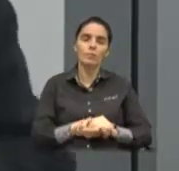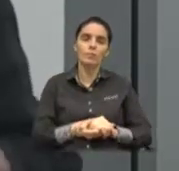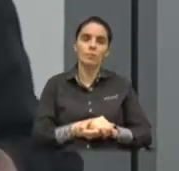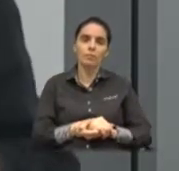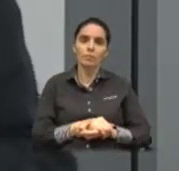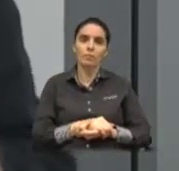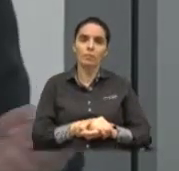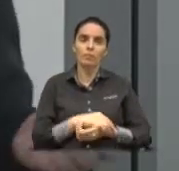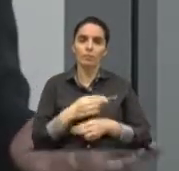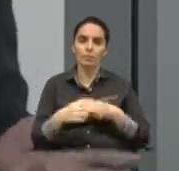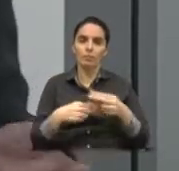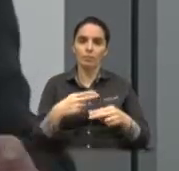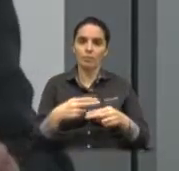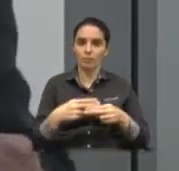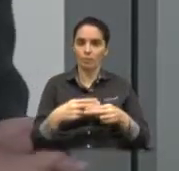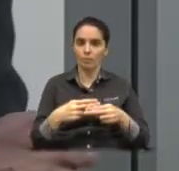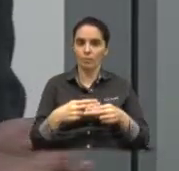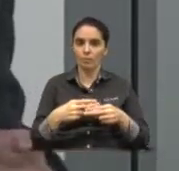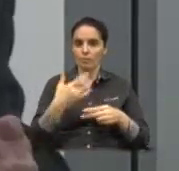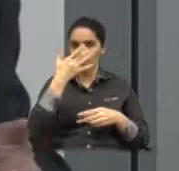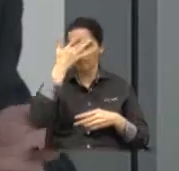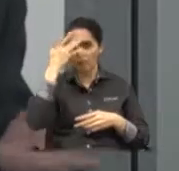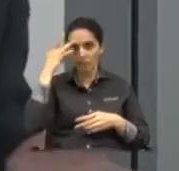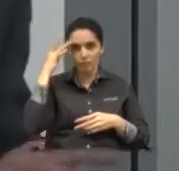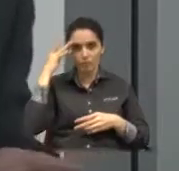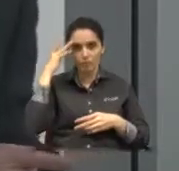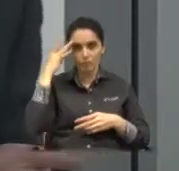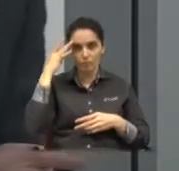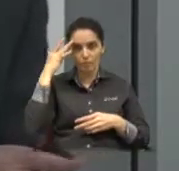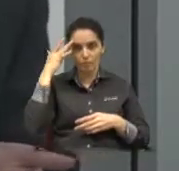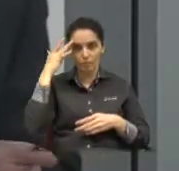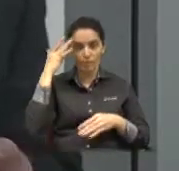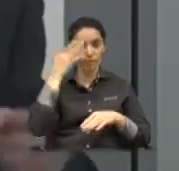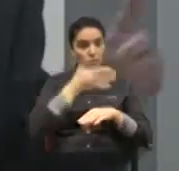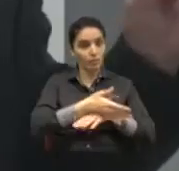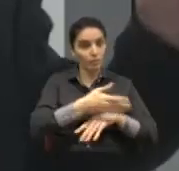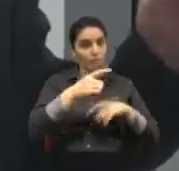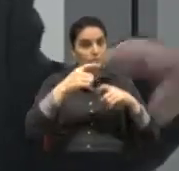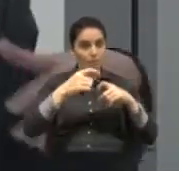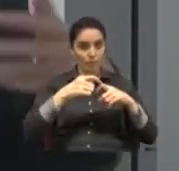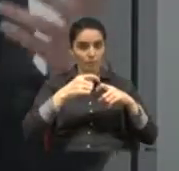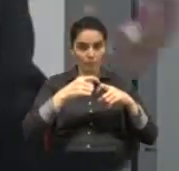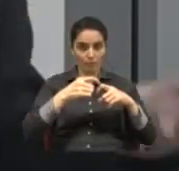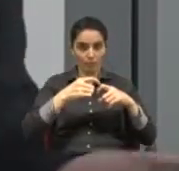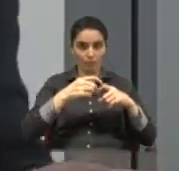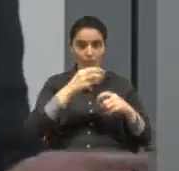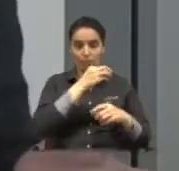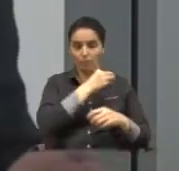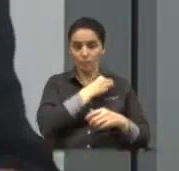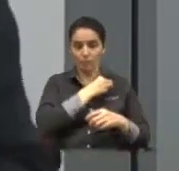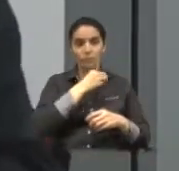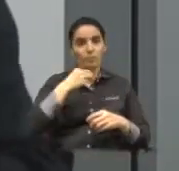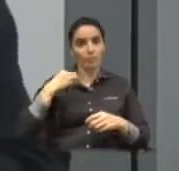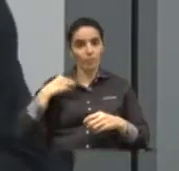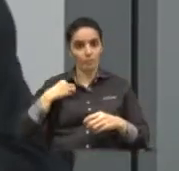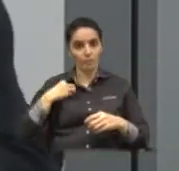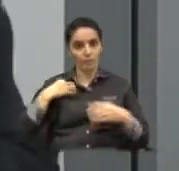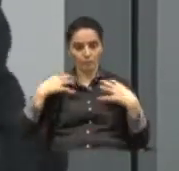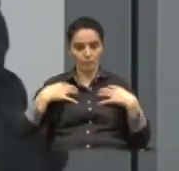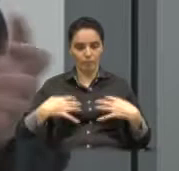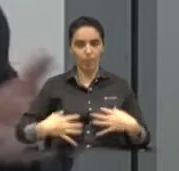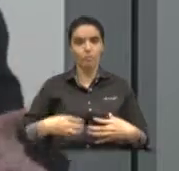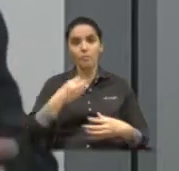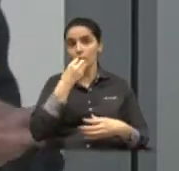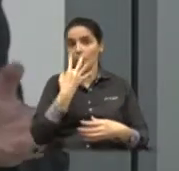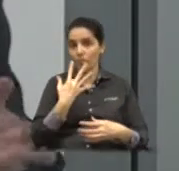Então, o que acontece? As pessoas muitas vezes até vão ao consultório médico, elas fazem o famoso check-up, mas nós sabemos